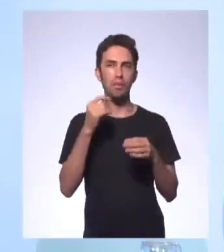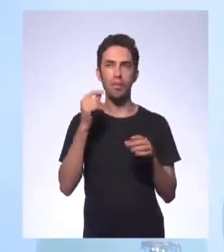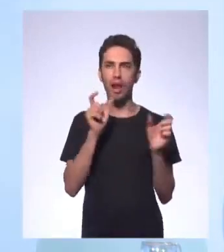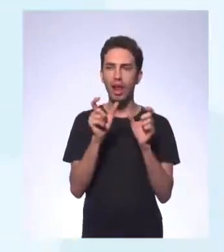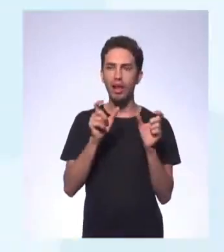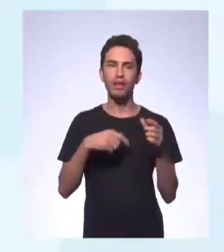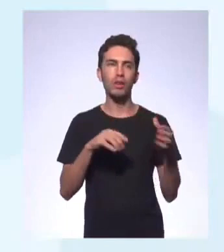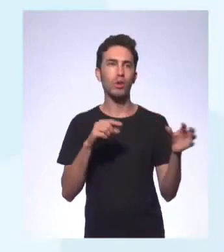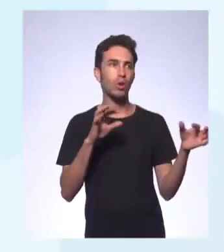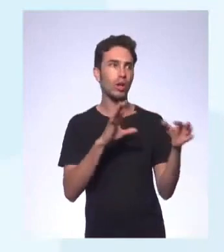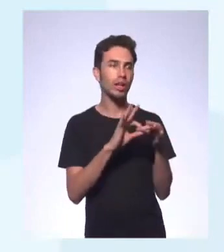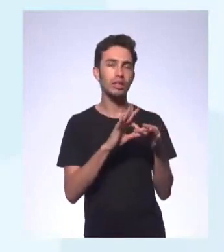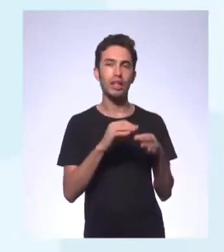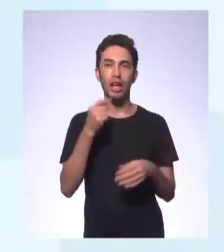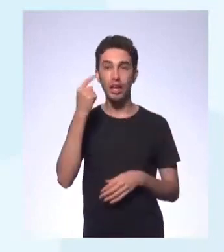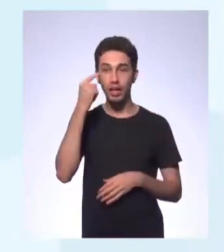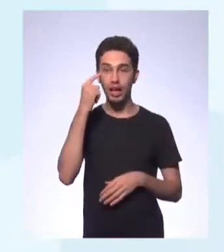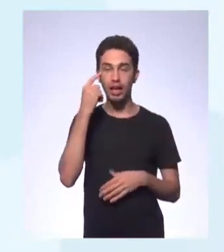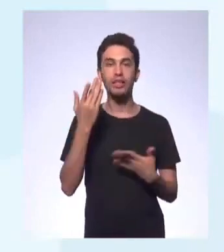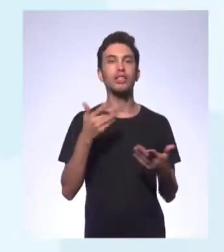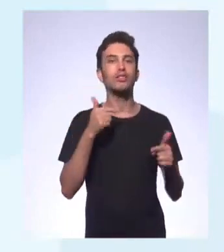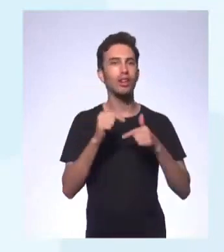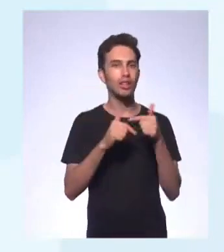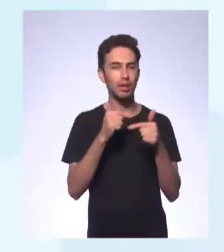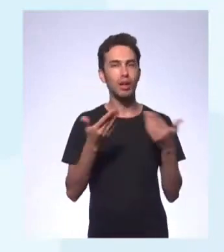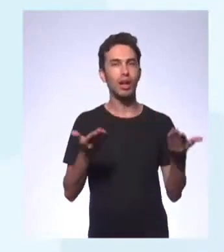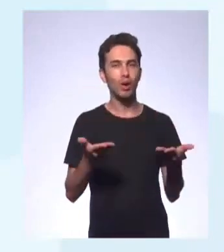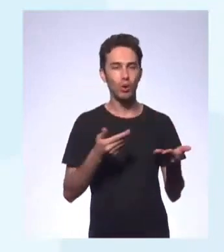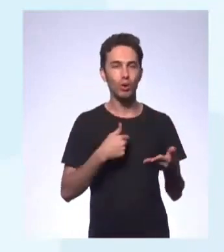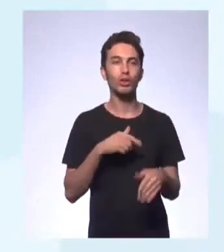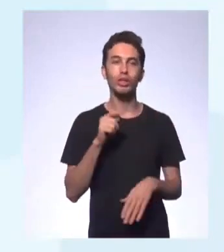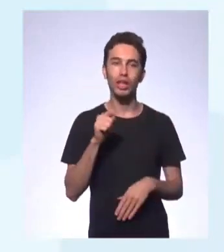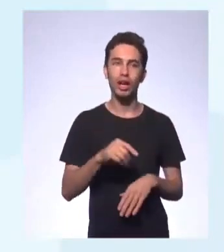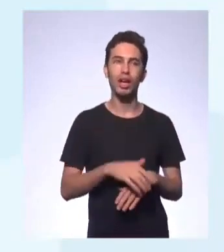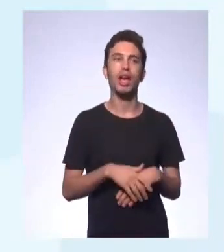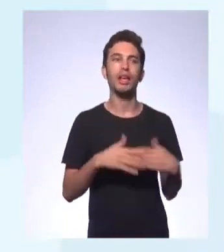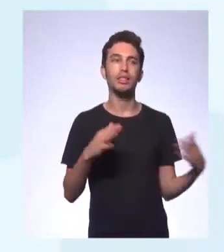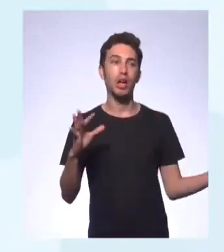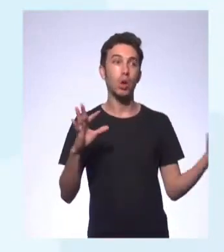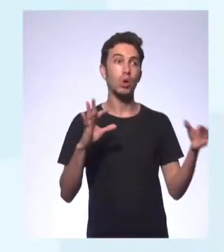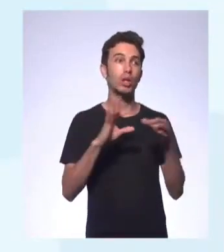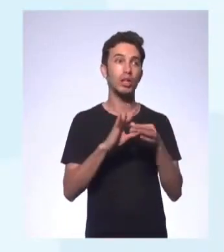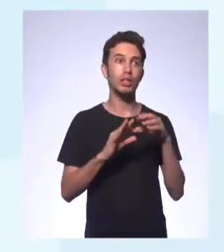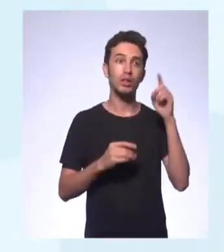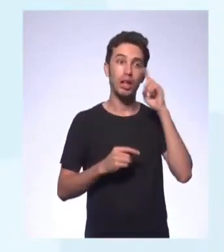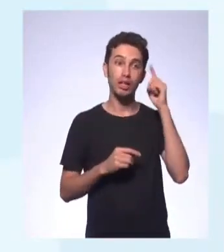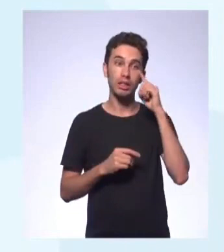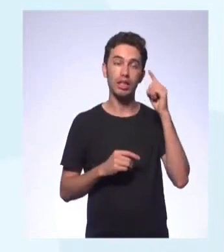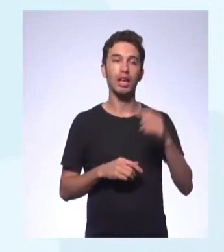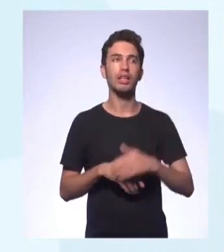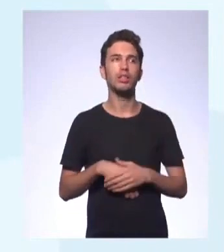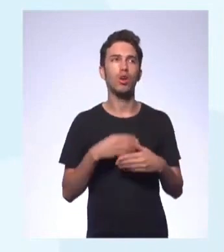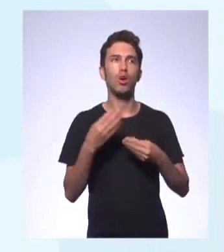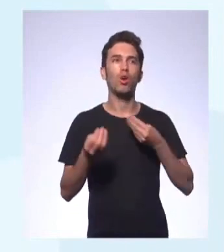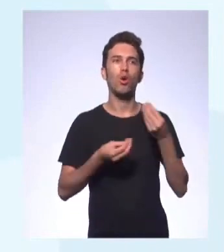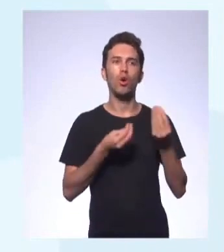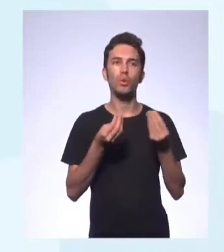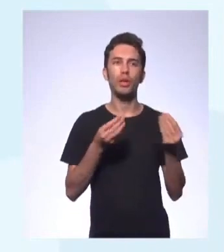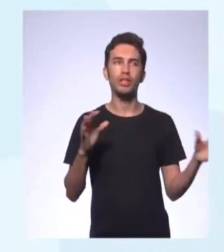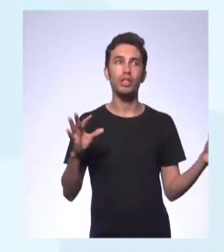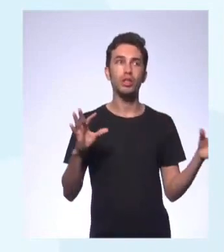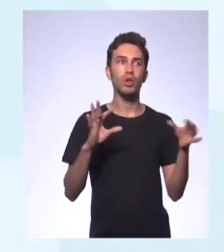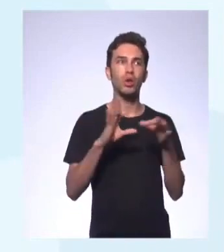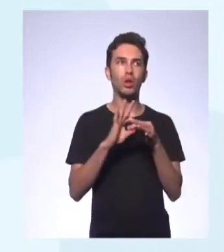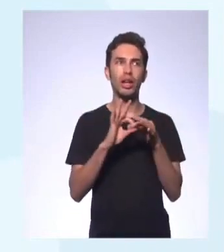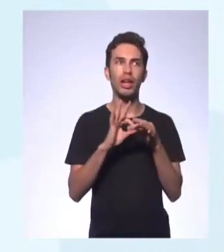é bem isso que a gente vai trabalhar hoje. A gente vai trabalhar a questão da conexão das ideias. Então, como que a gente conecta ideias?